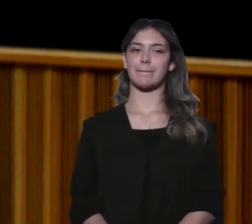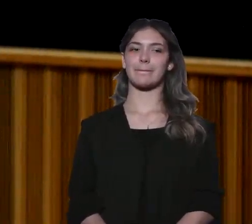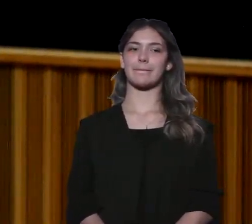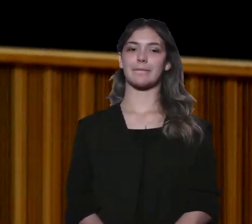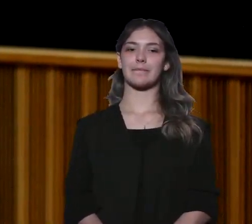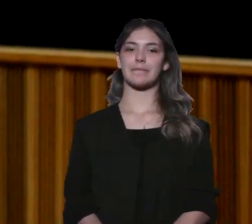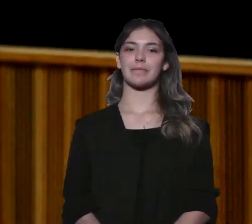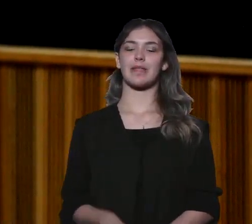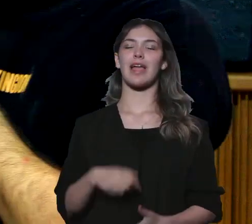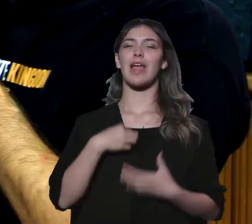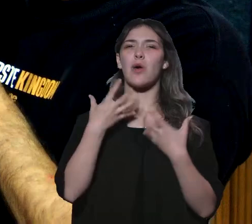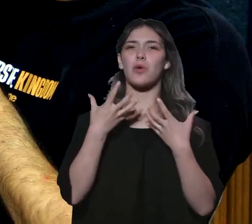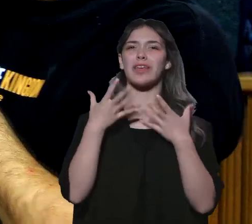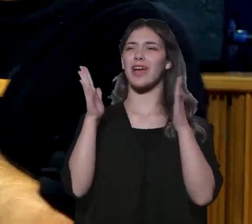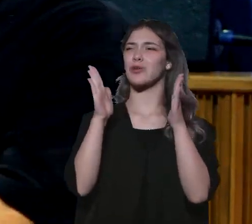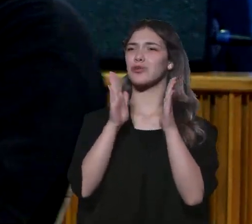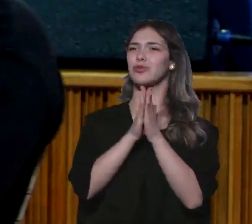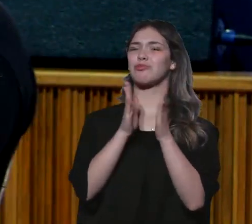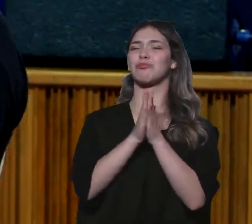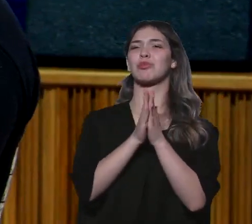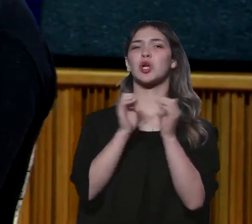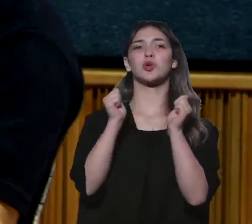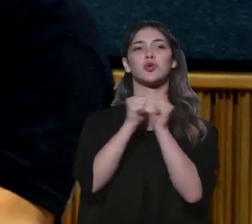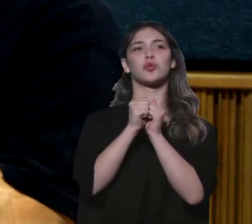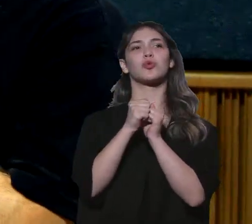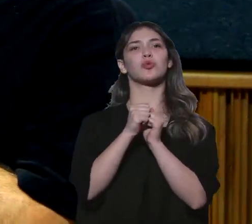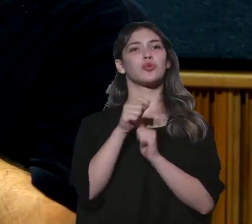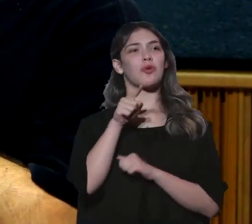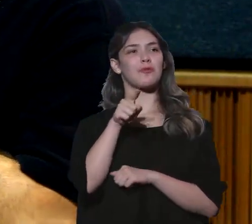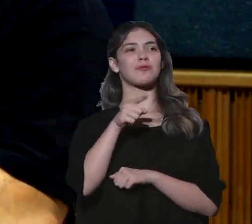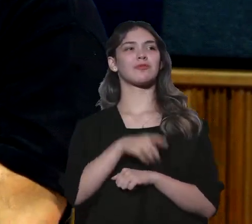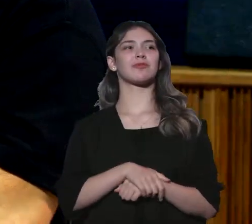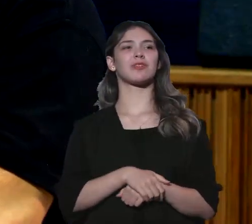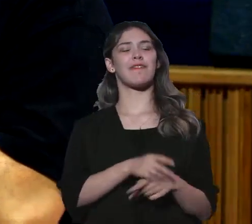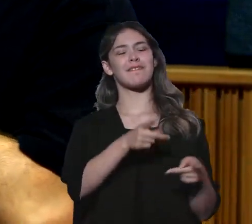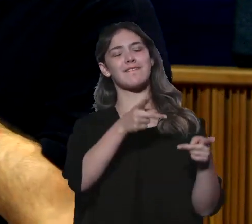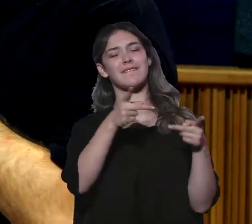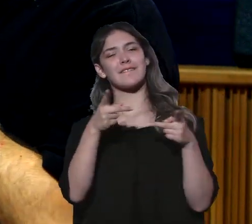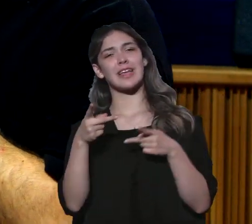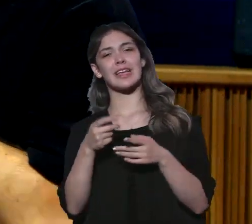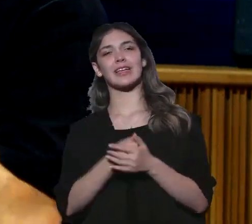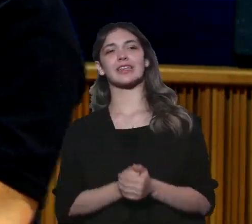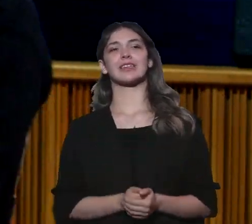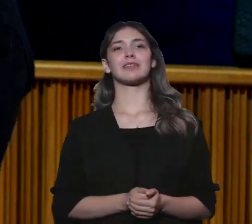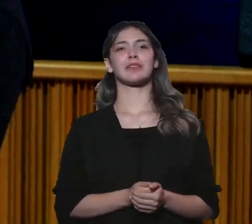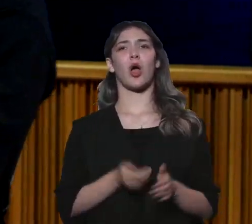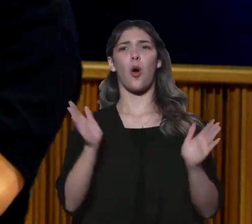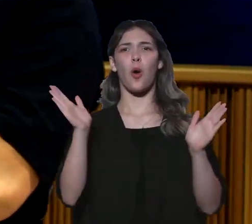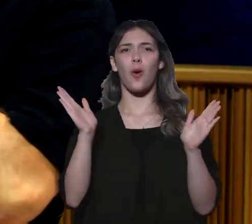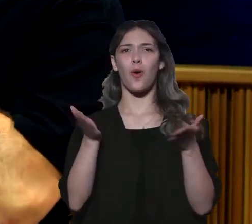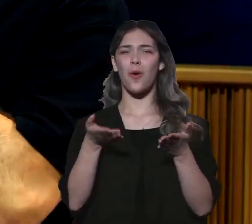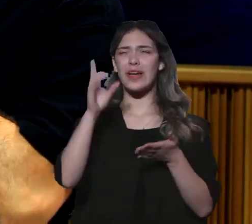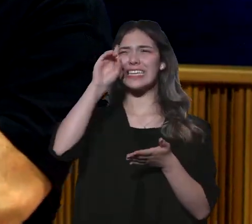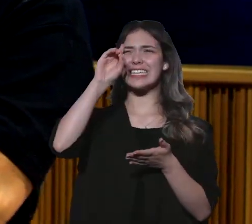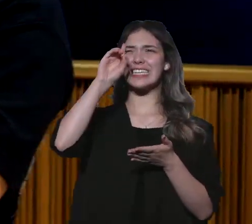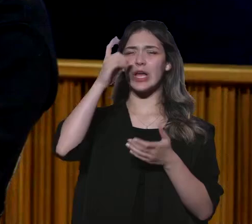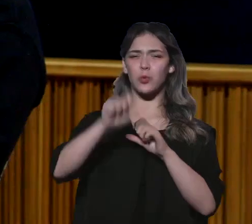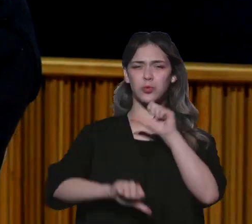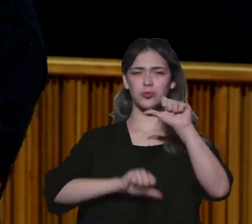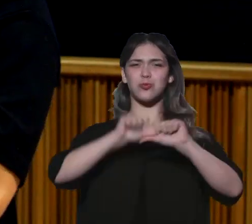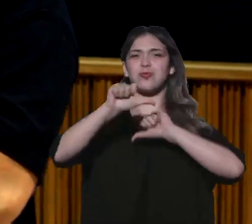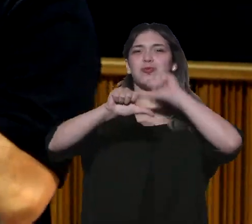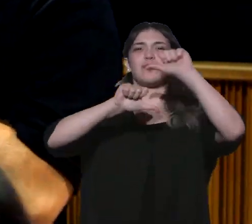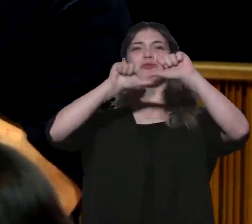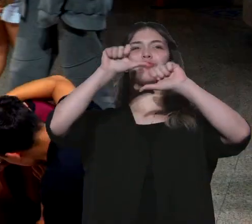eu quero orar com você. Traz o seu amigo junto, venha. Hoje é dia de mudança de vida. Se você não mudar de vida